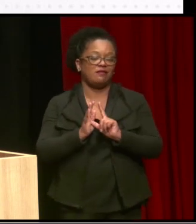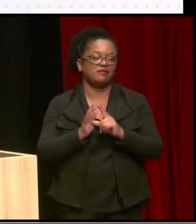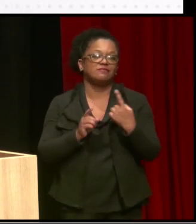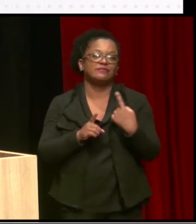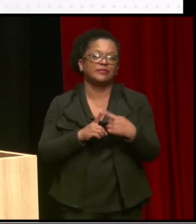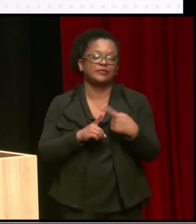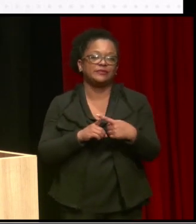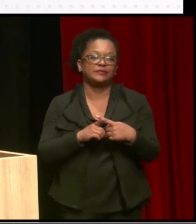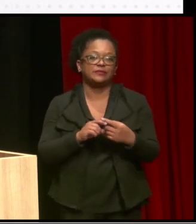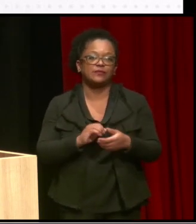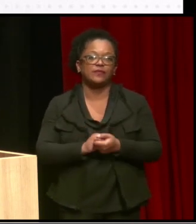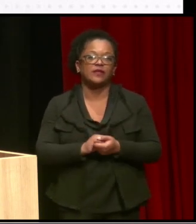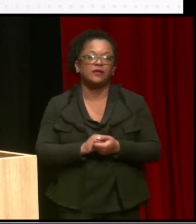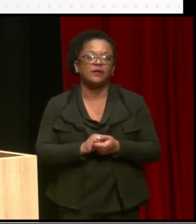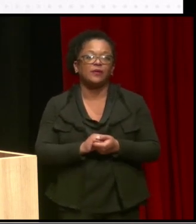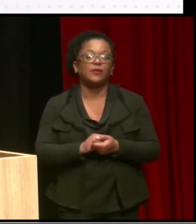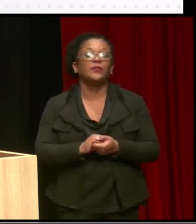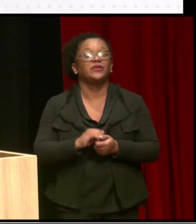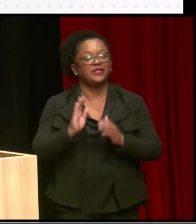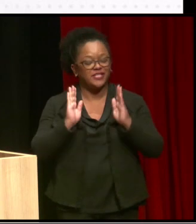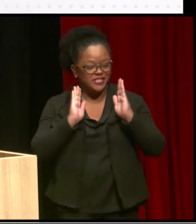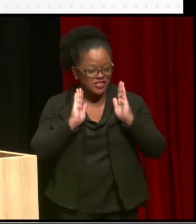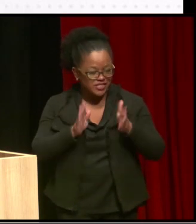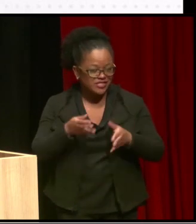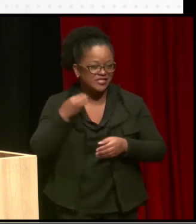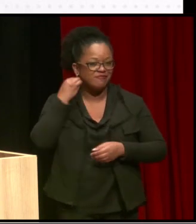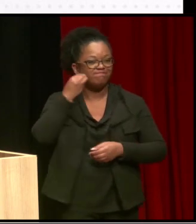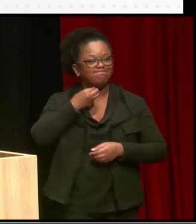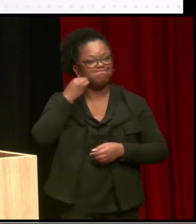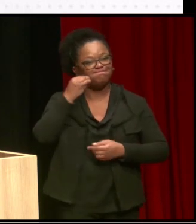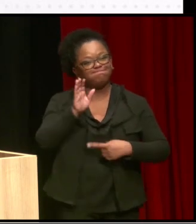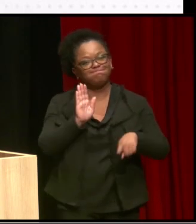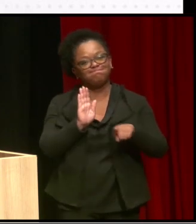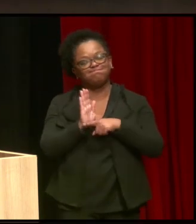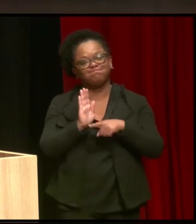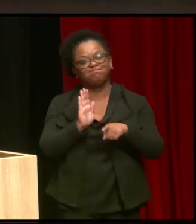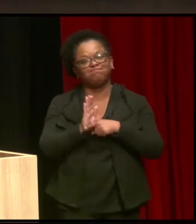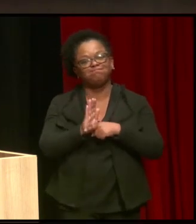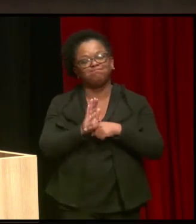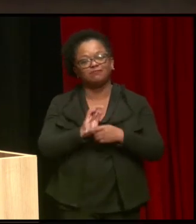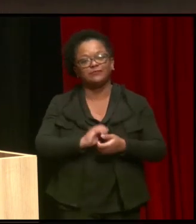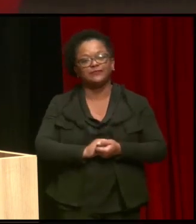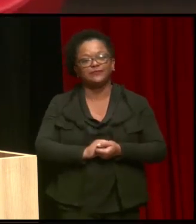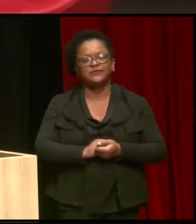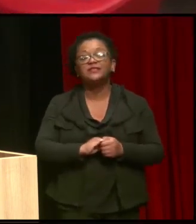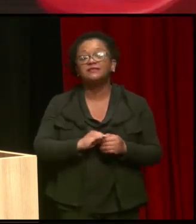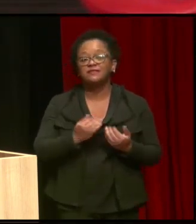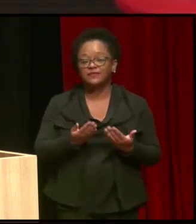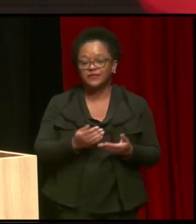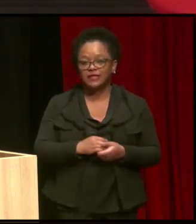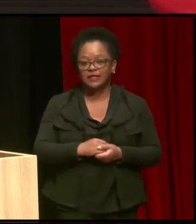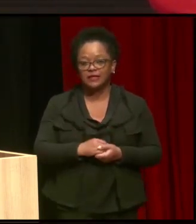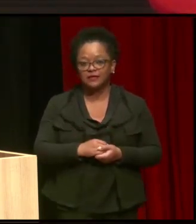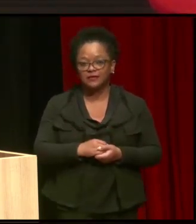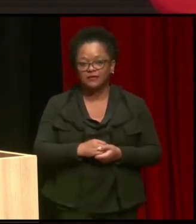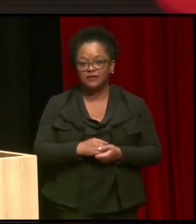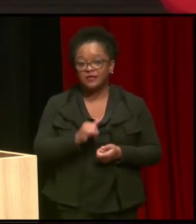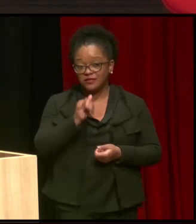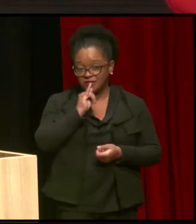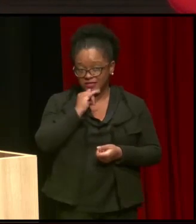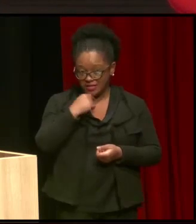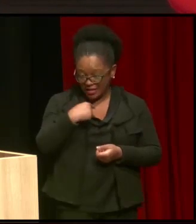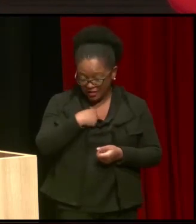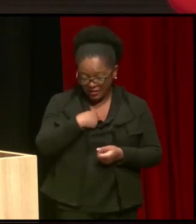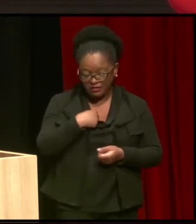famílias passaram por muitas decepções. Sabe qual é a decepção, gente? Eu sou pastor, fui